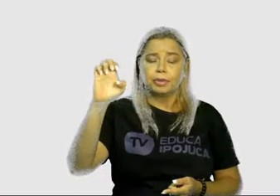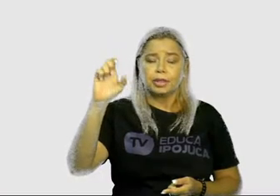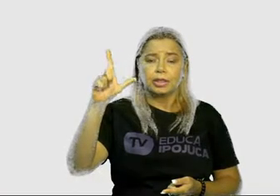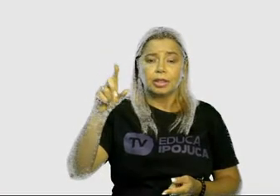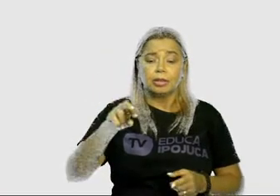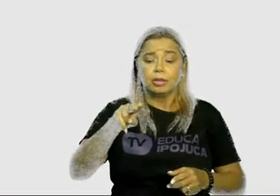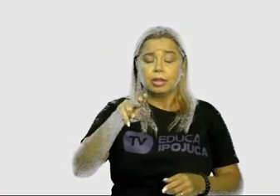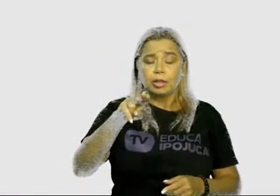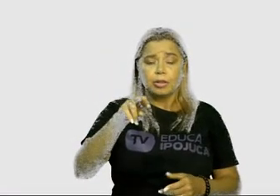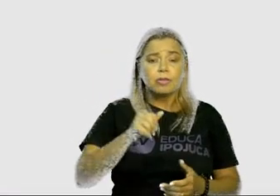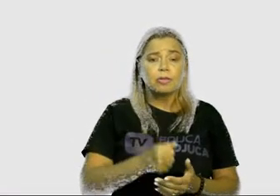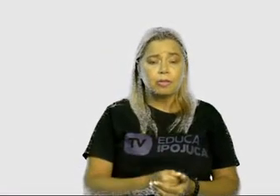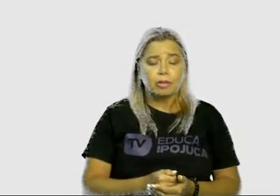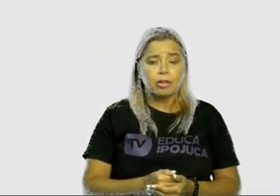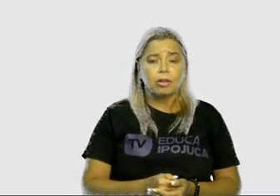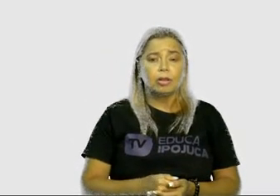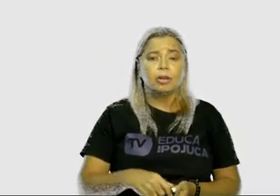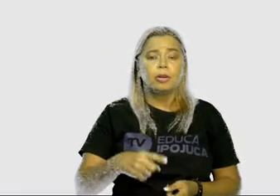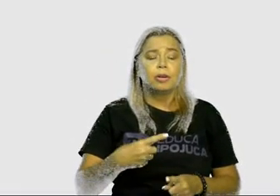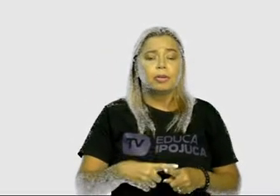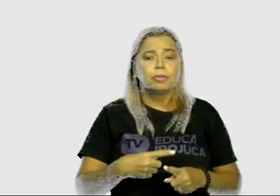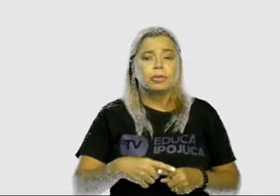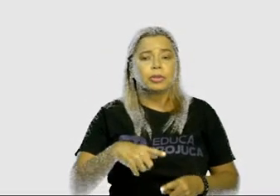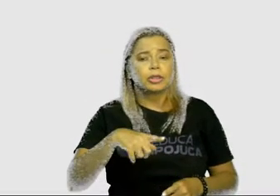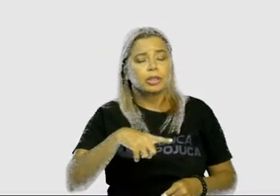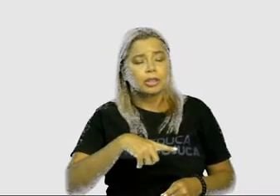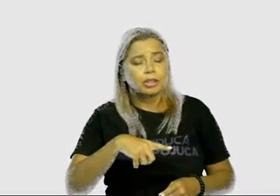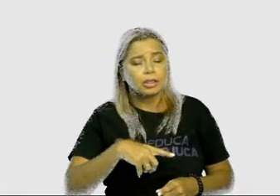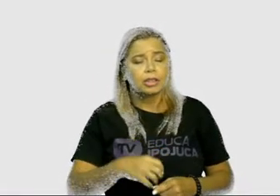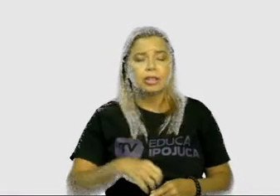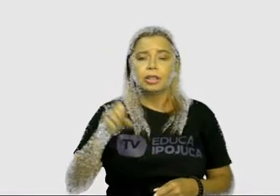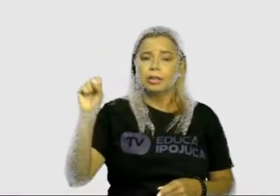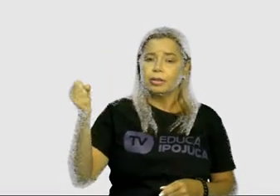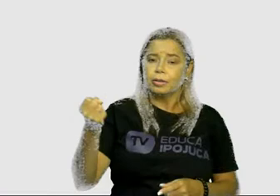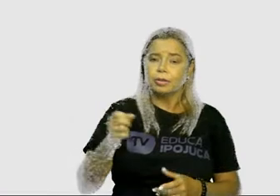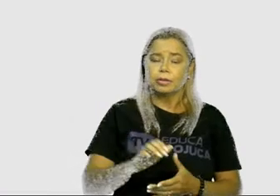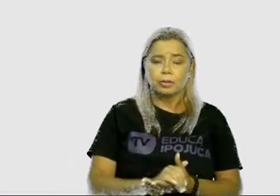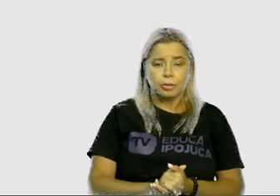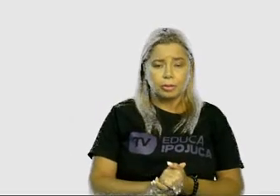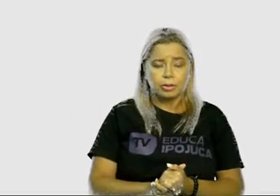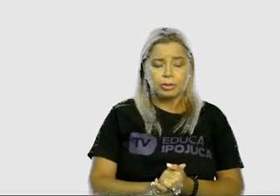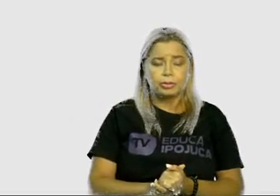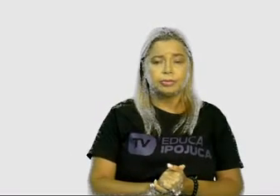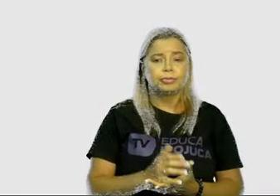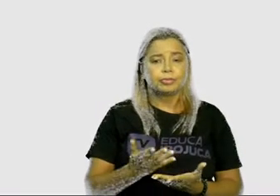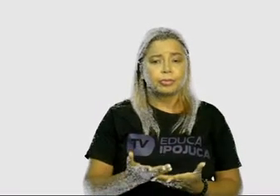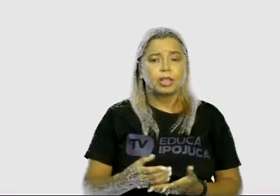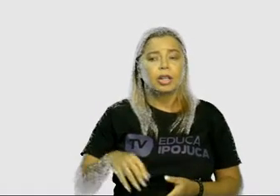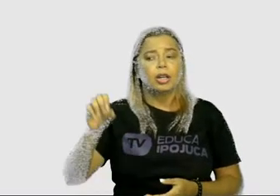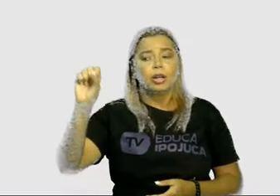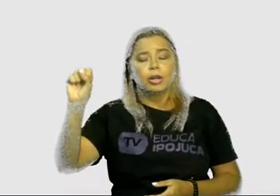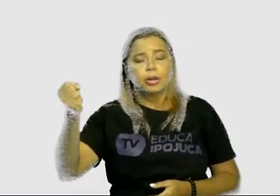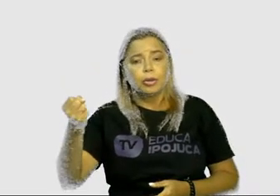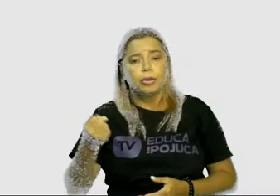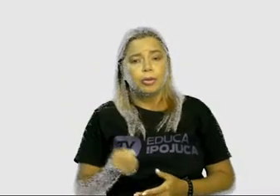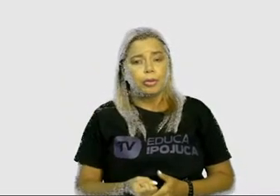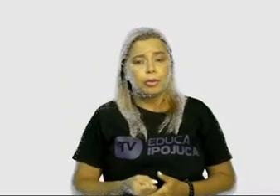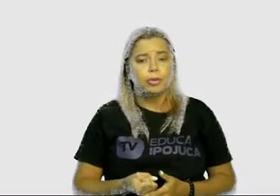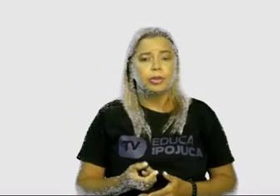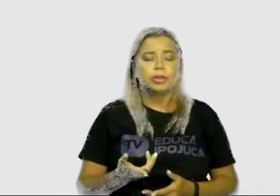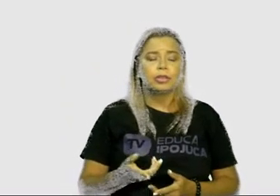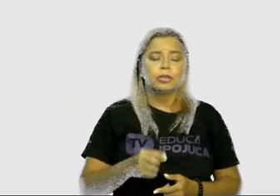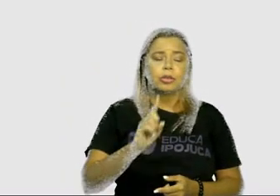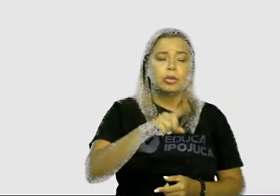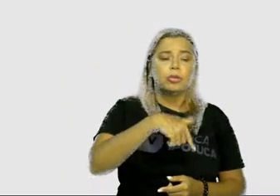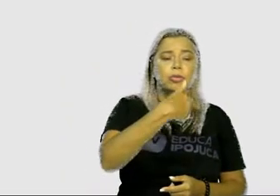porque dois mais 24 com mais 26 com mais de 288 carros de Diego comparado a 6